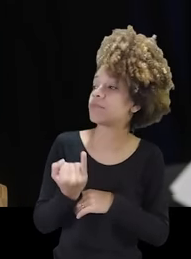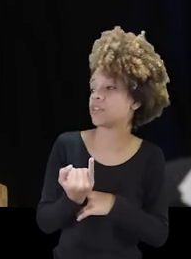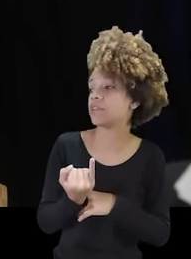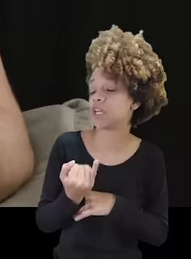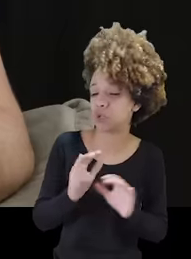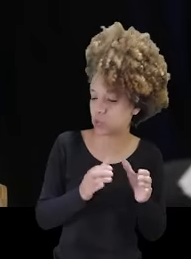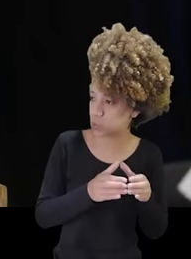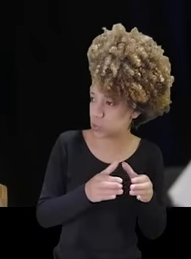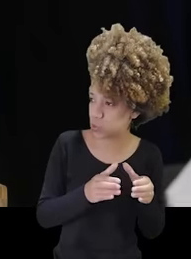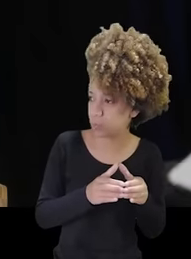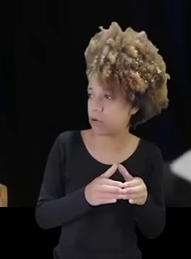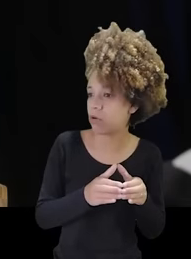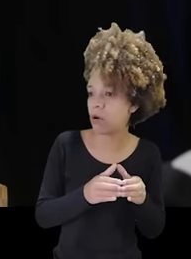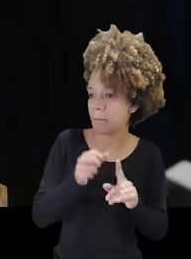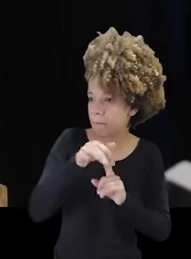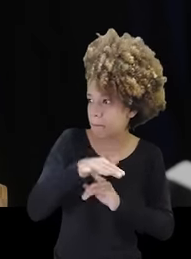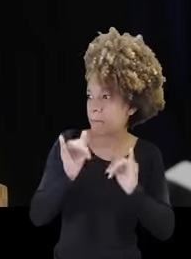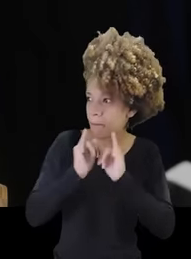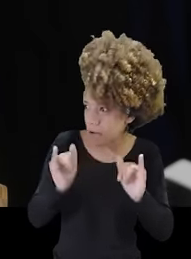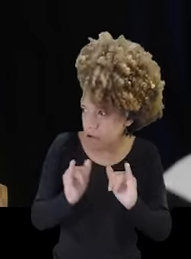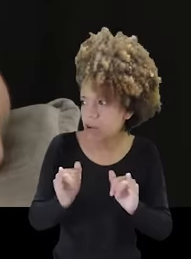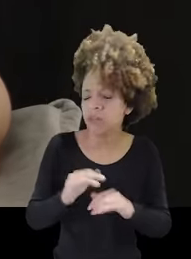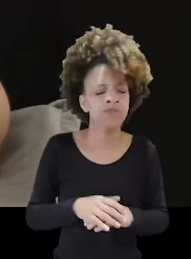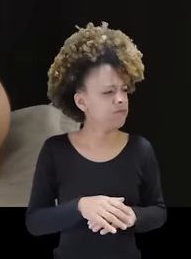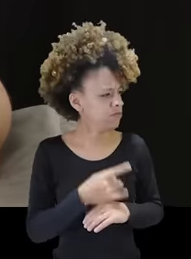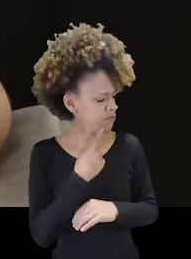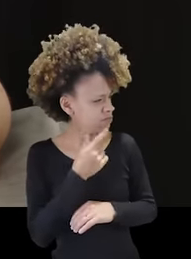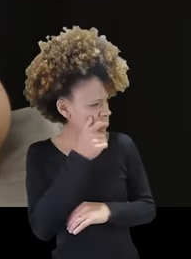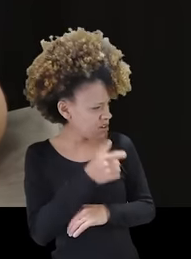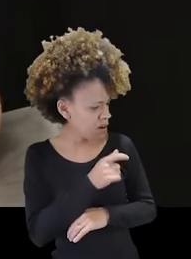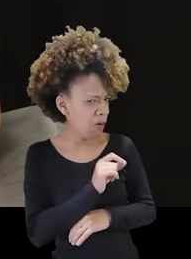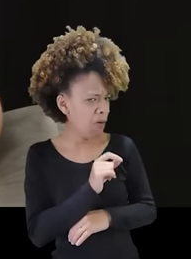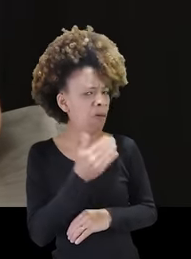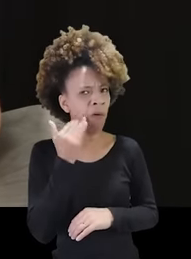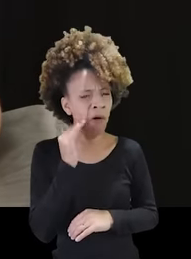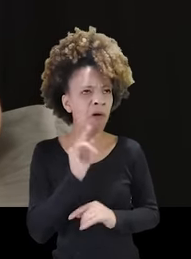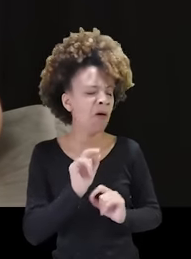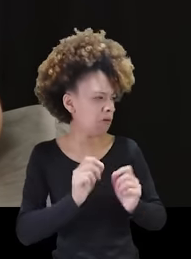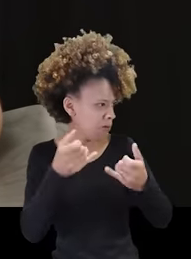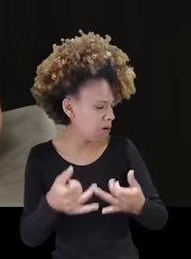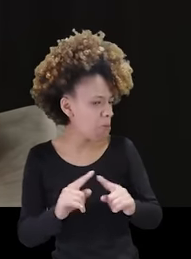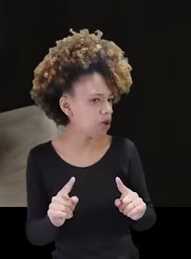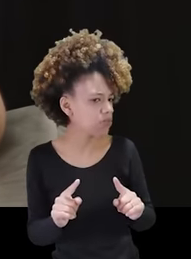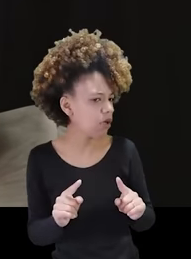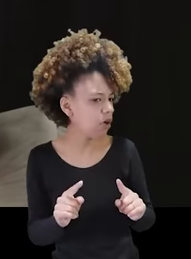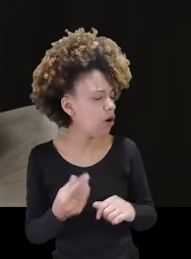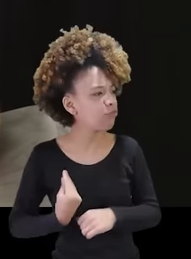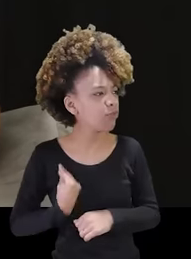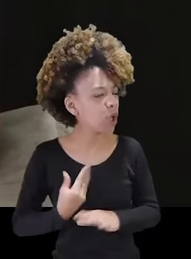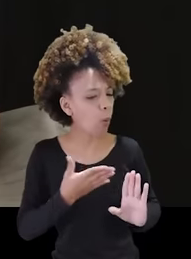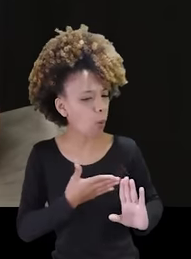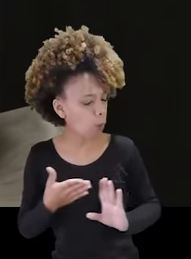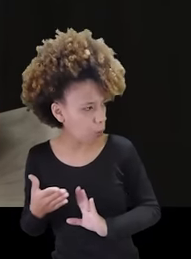grupo para disseminar mensagens né Essas coisas quer dizer a gente está